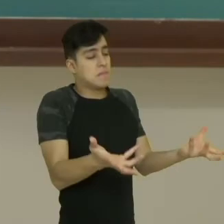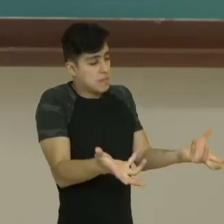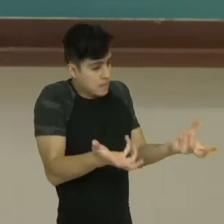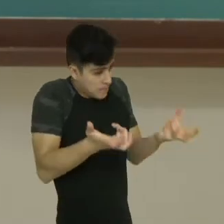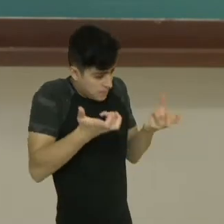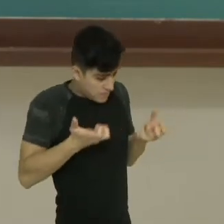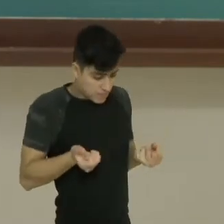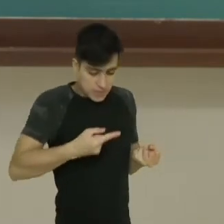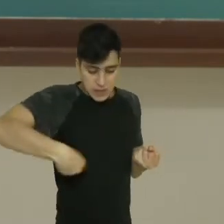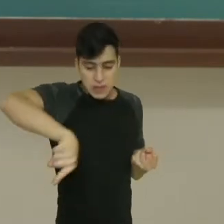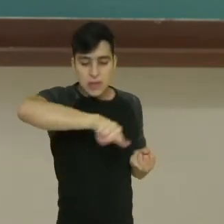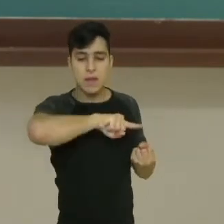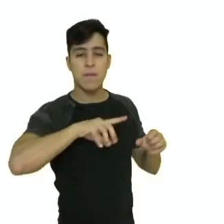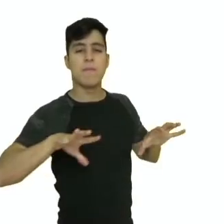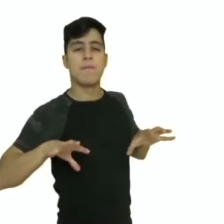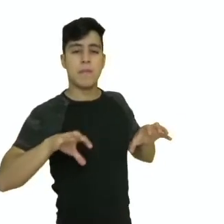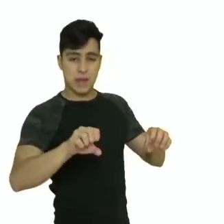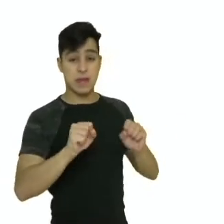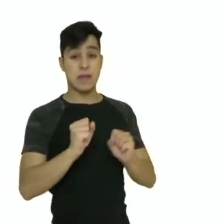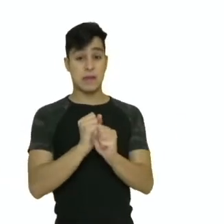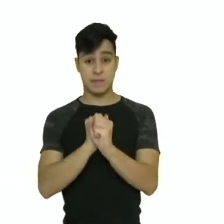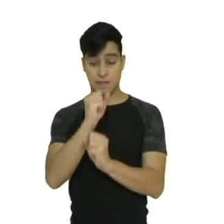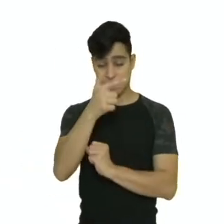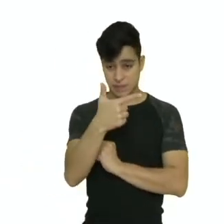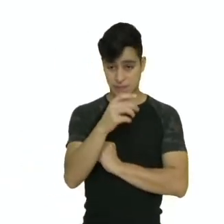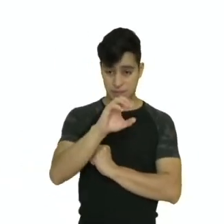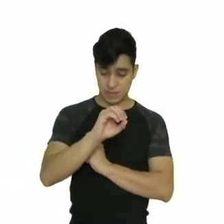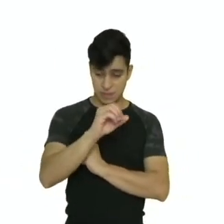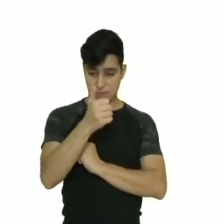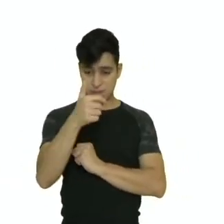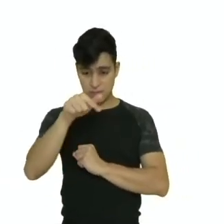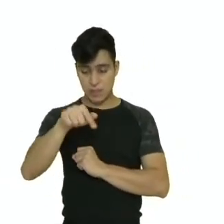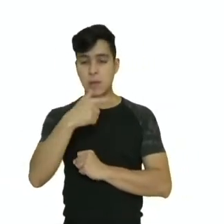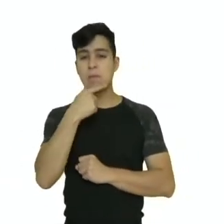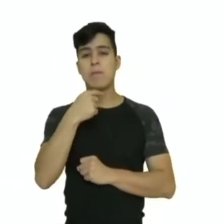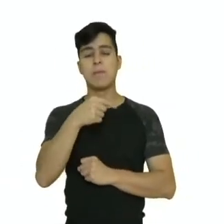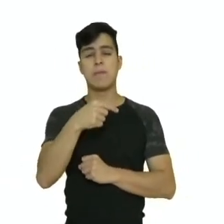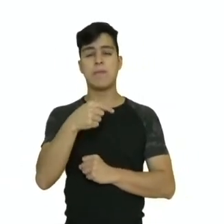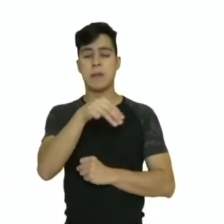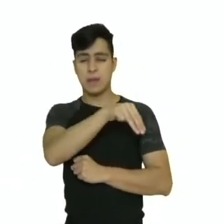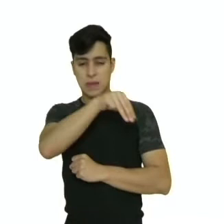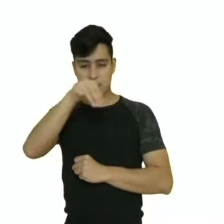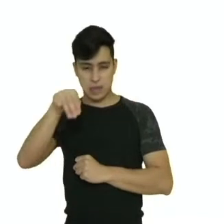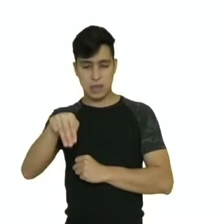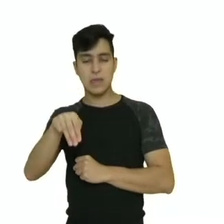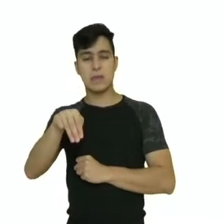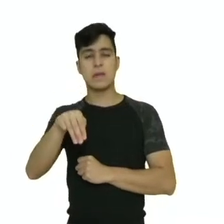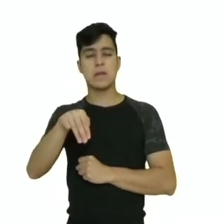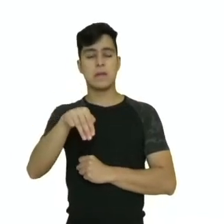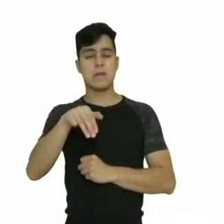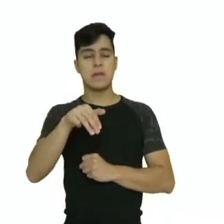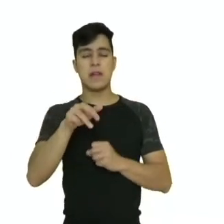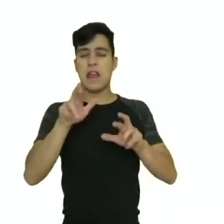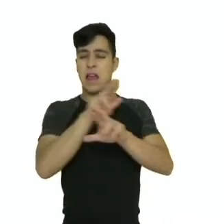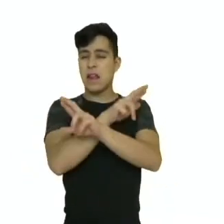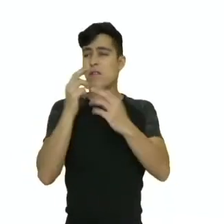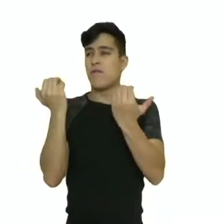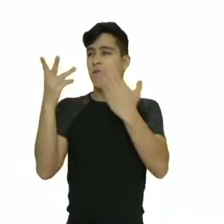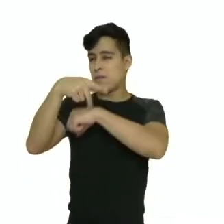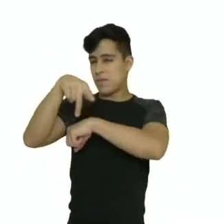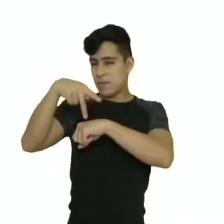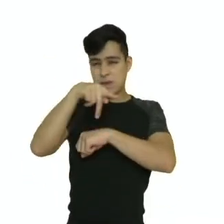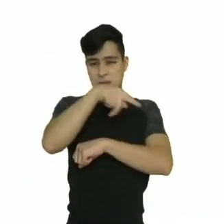bom? Dessas ilhas. Então, no ano de 2017, o ministro das Relações Exteriores argentino, né, declarou então